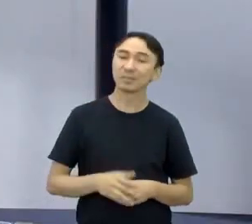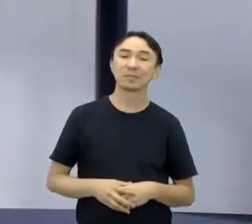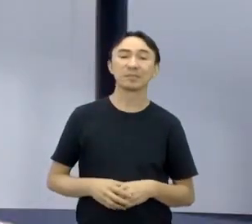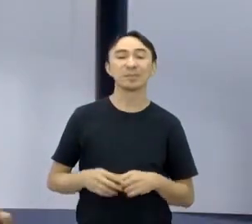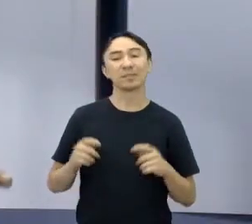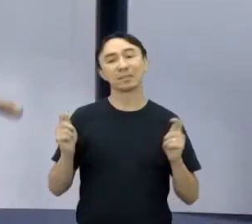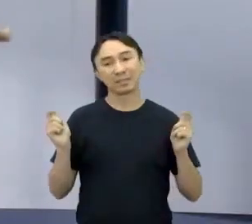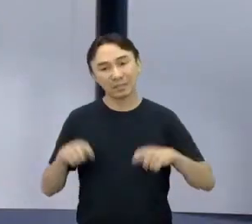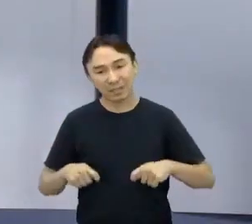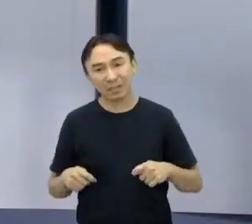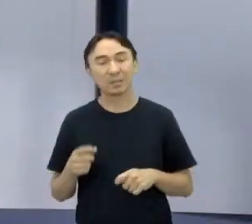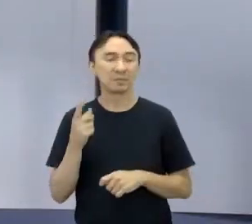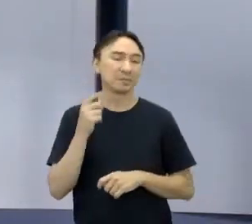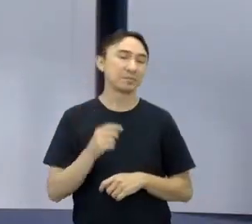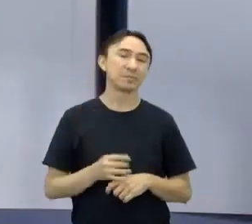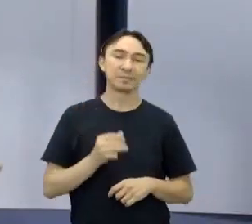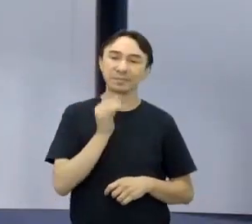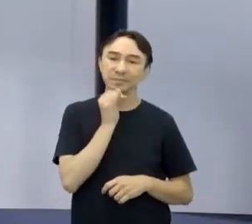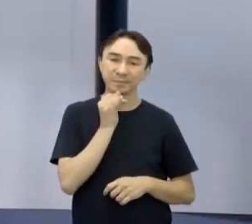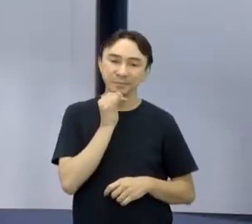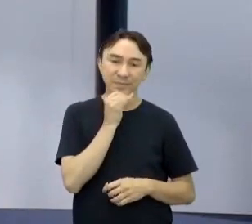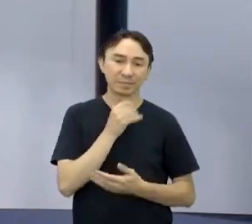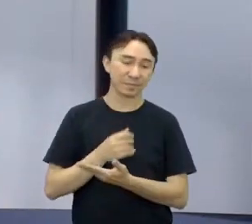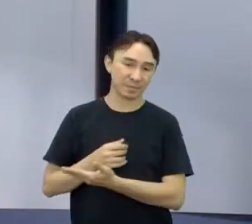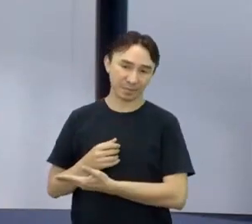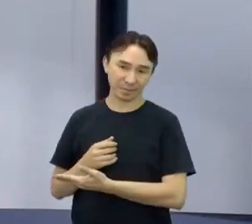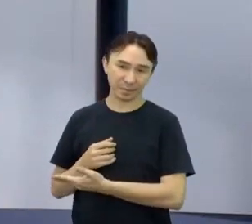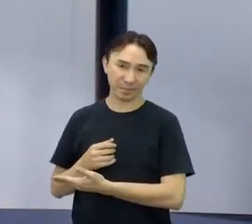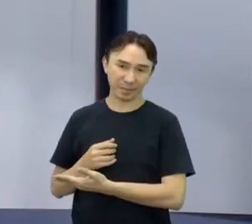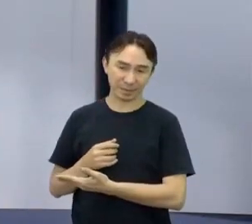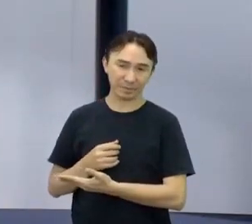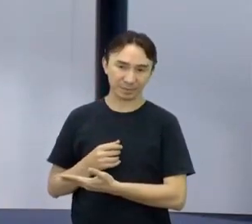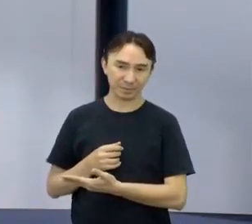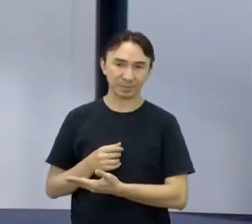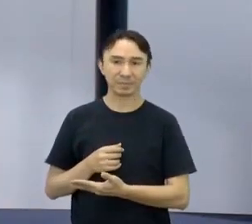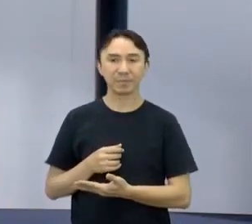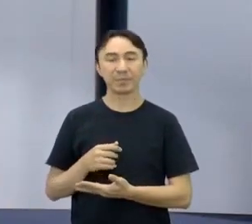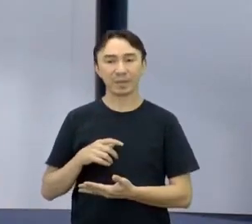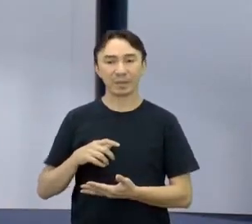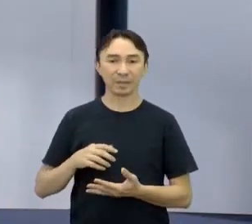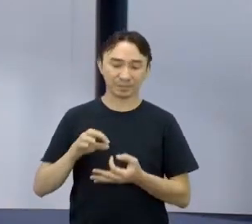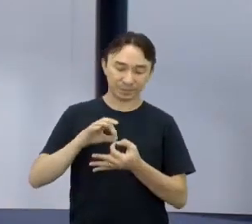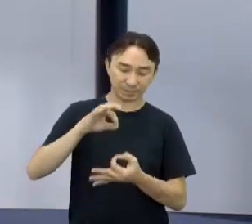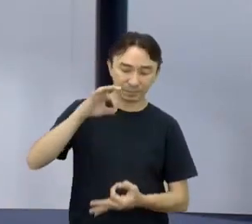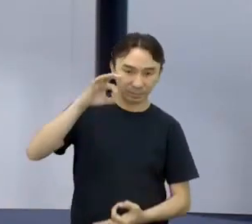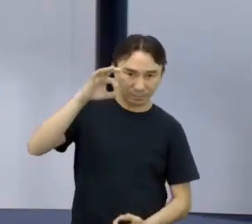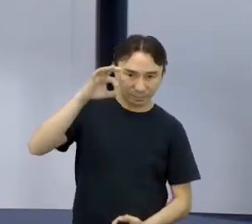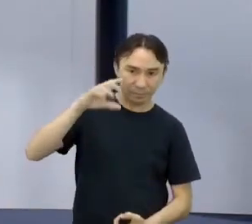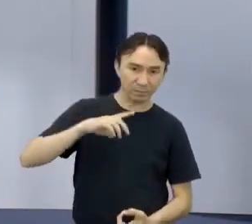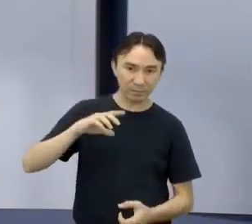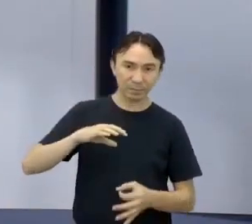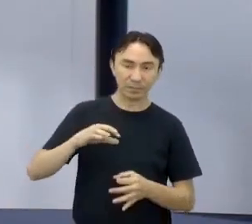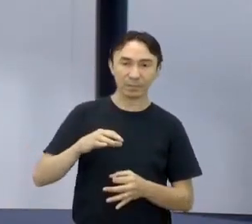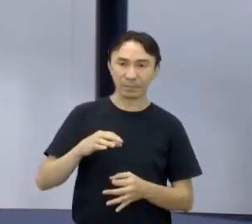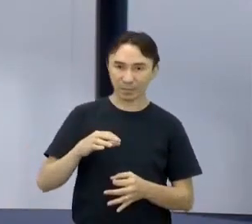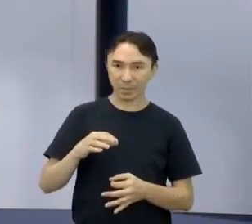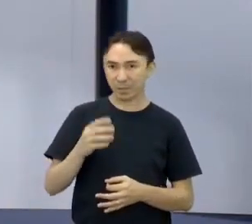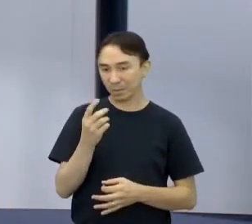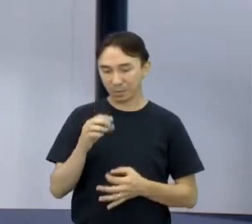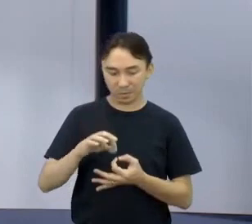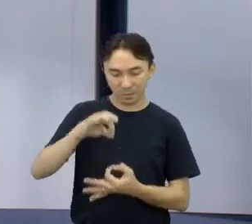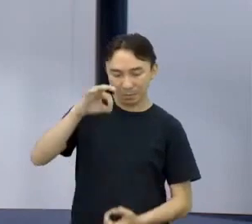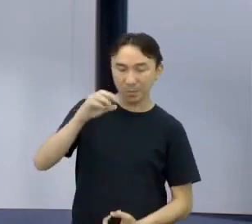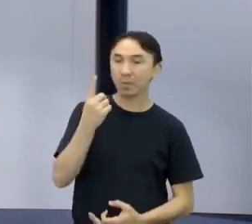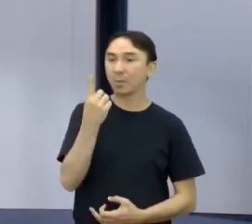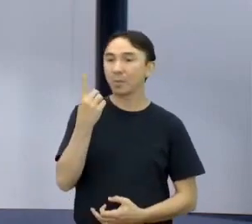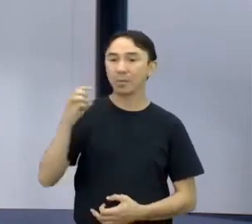pode generalizar. Por exemplo, neste tubo aqui, a gente fez a medição aqui do movimento da gota durante 1 metro, certo? E